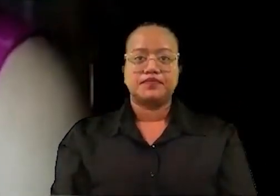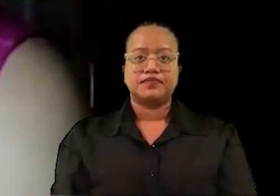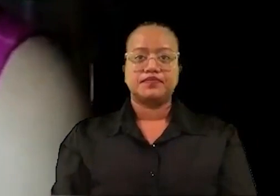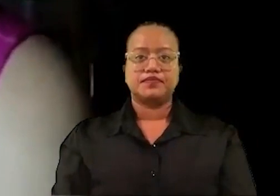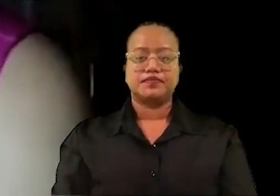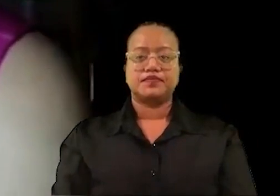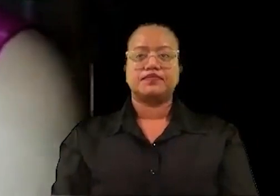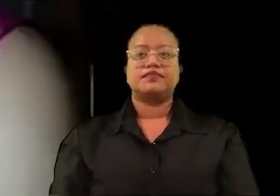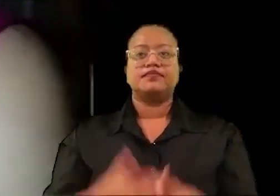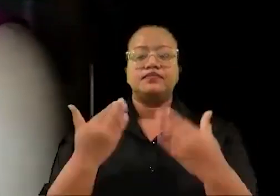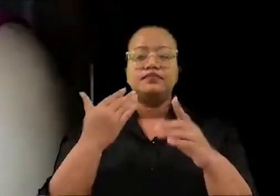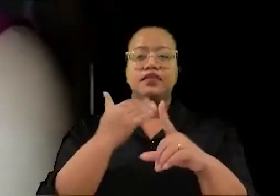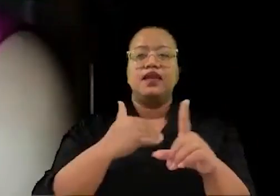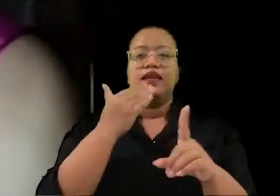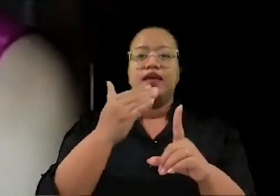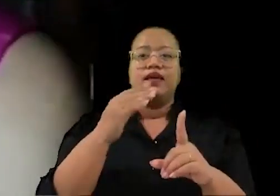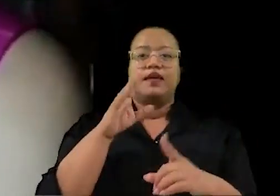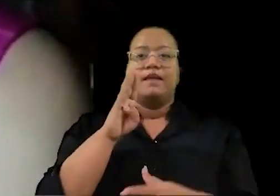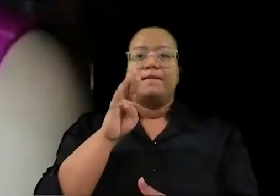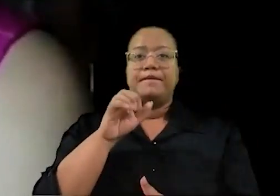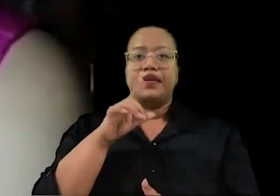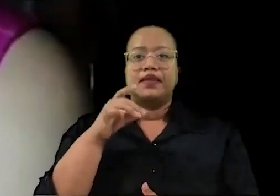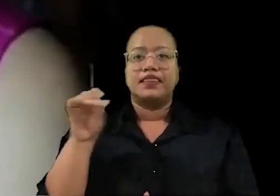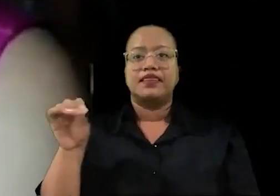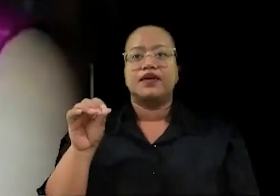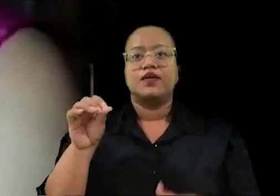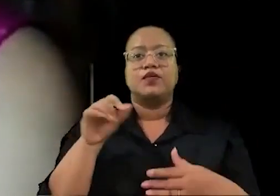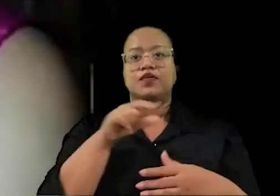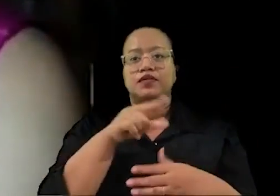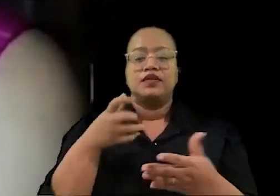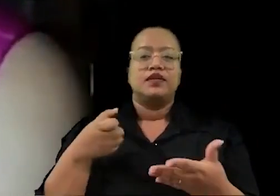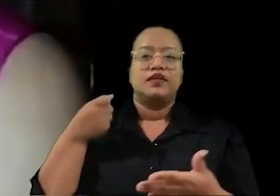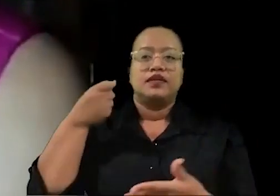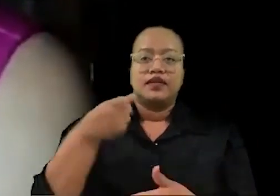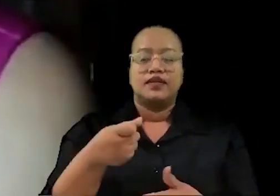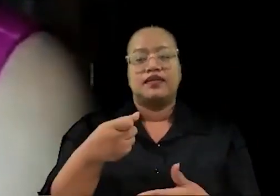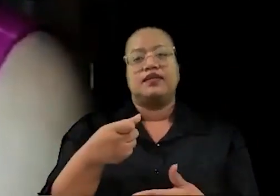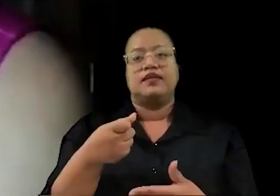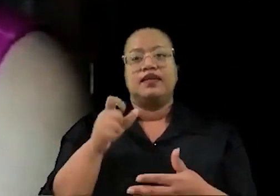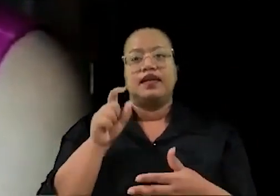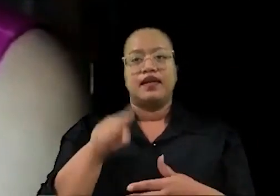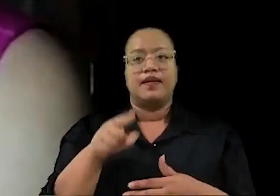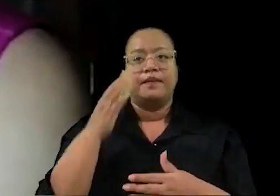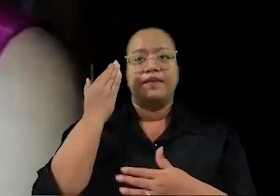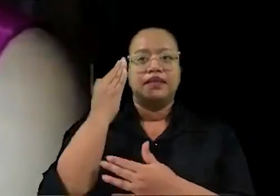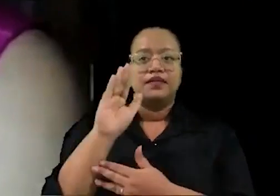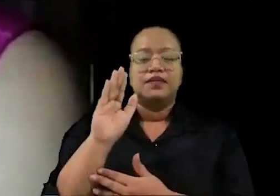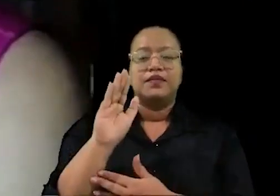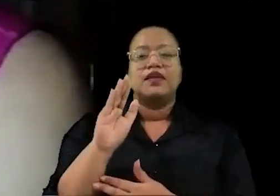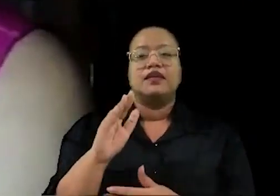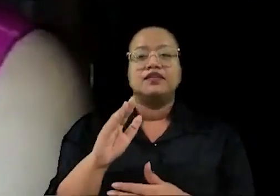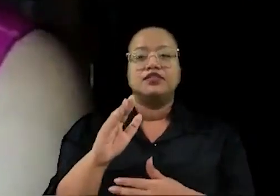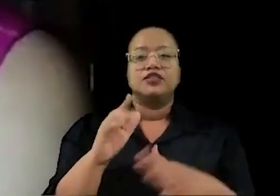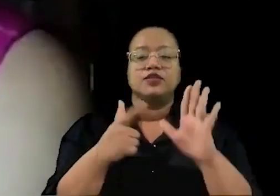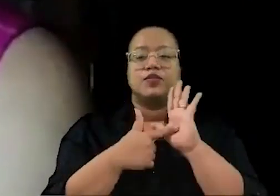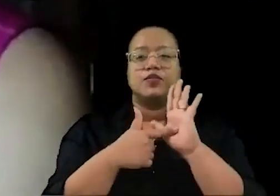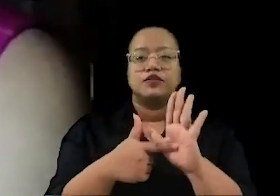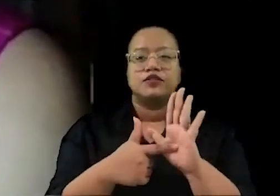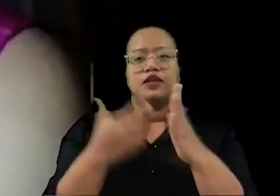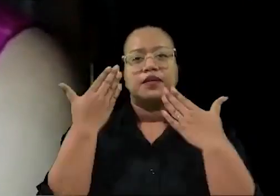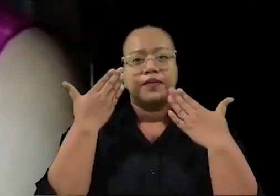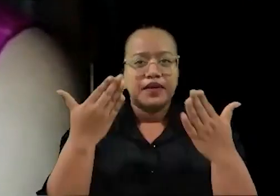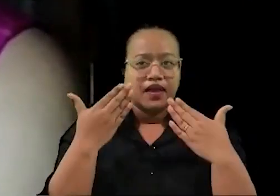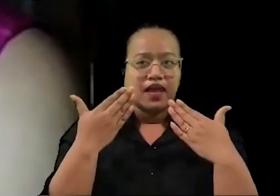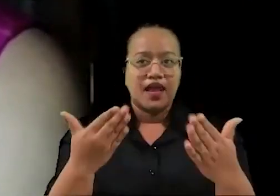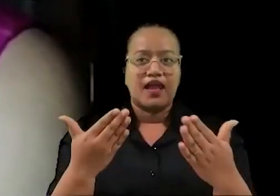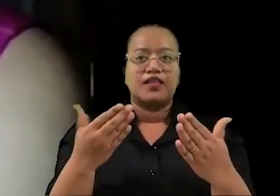sua presença aqui, olha, e principalmente revelar o quão diverso é a primeira